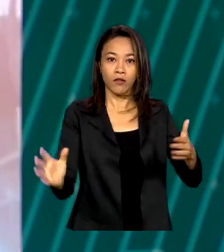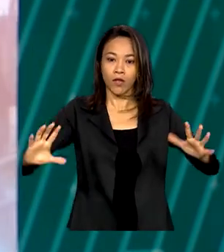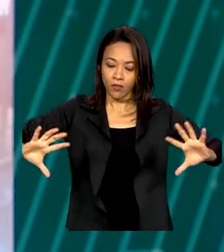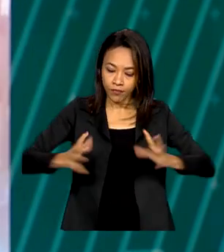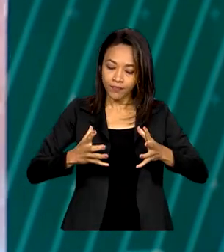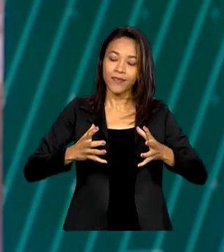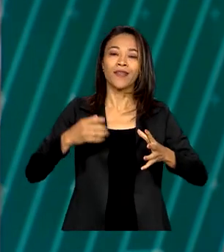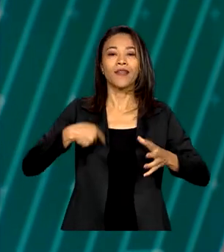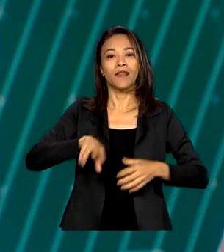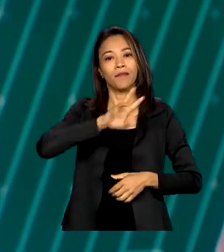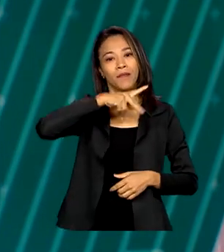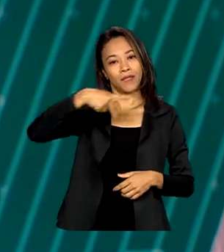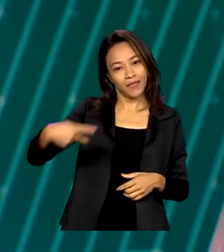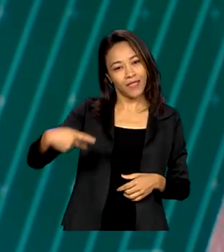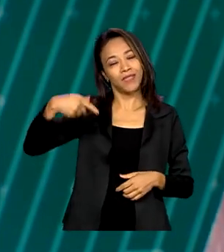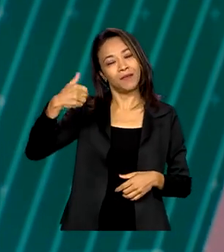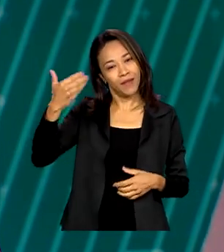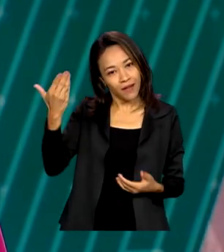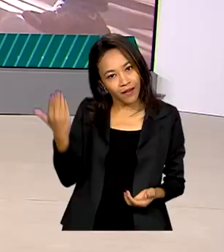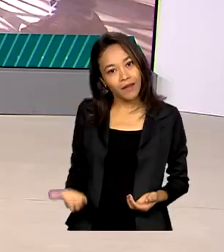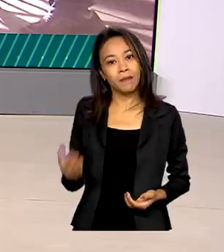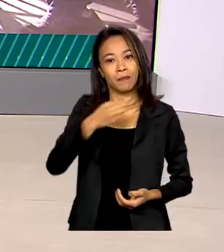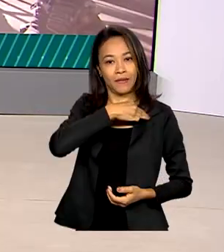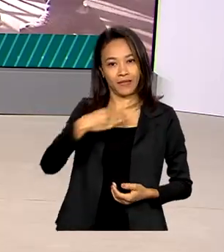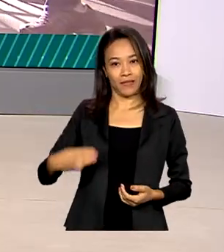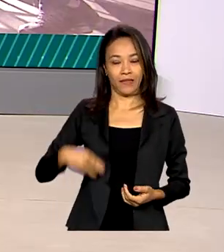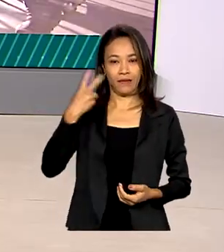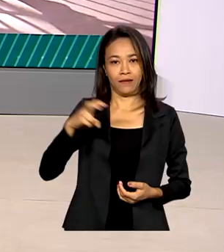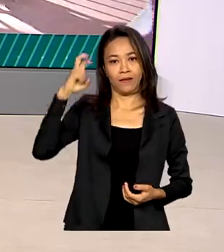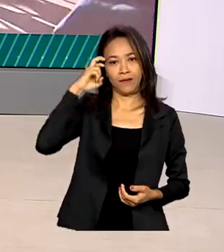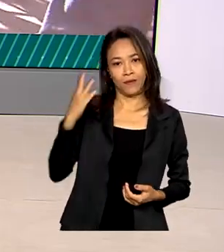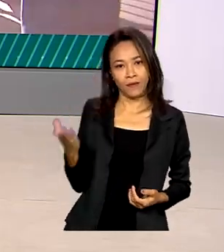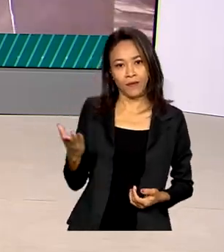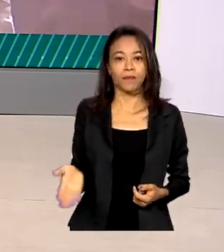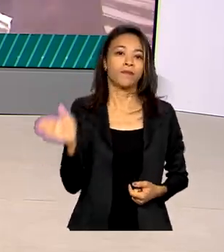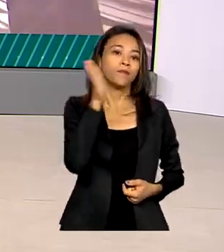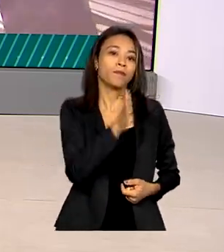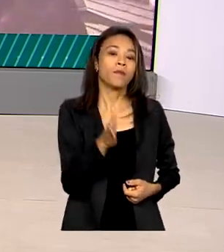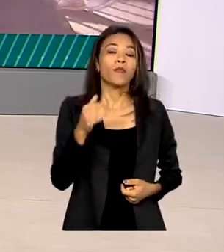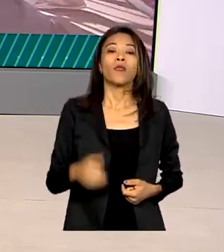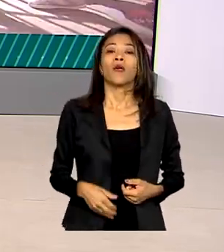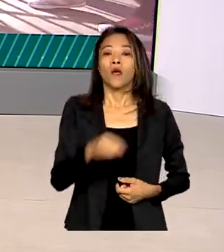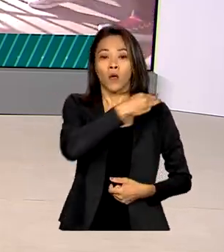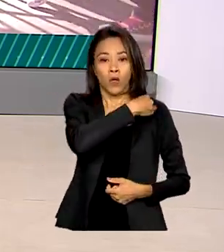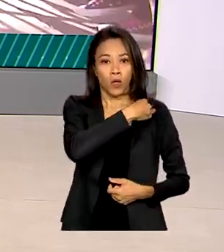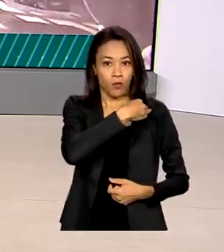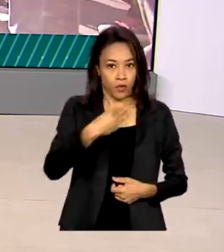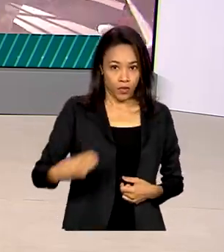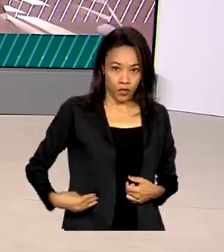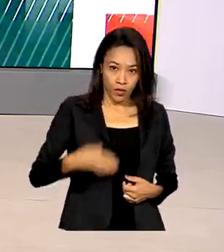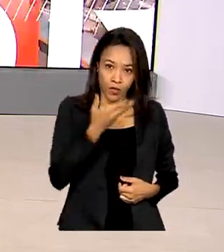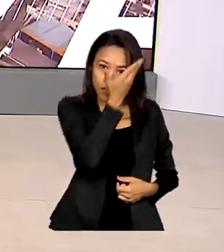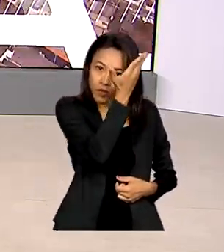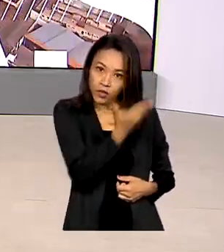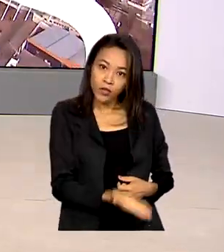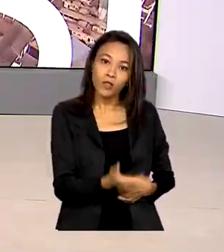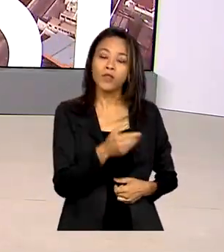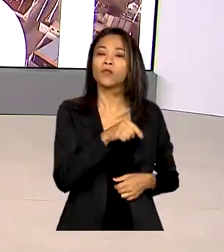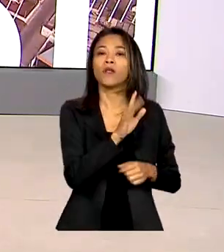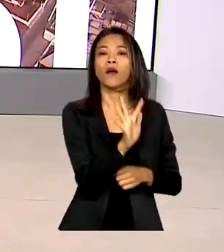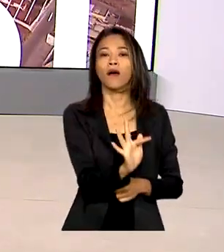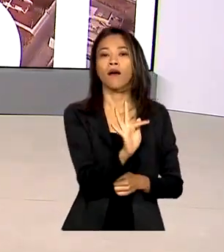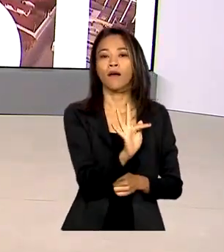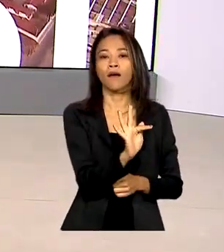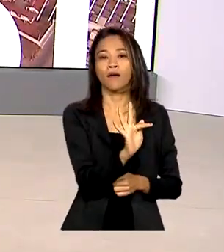pela ministra da Cultura, Margareth Menezes. O ministro da Fazenda se reuniu com empresários do ramo industrial em São